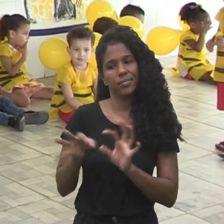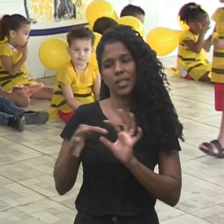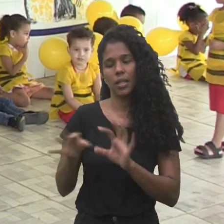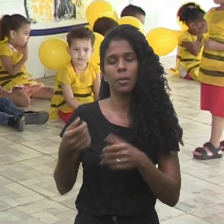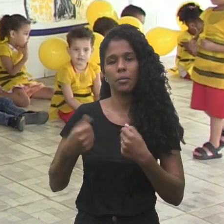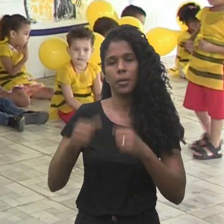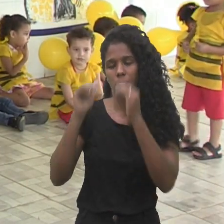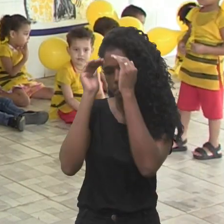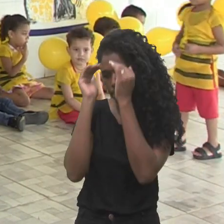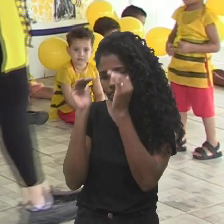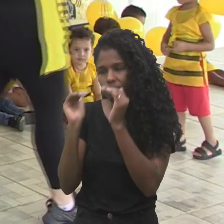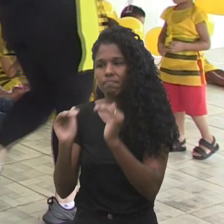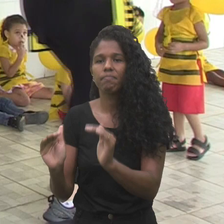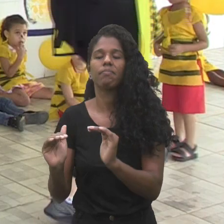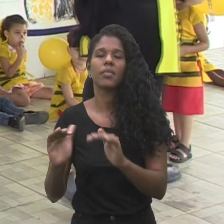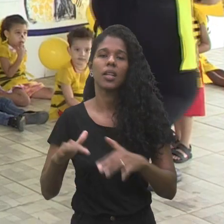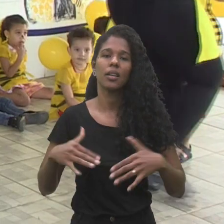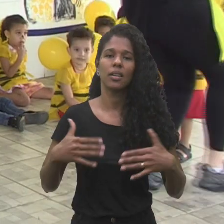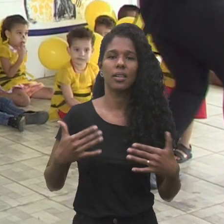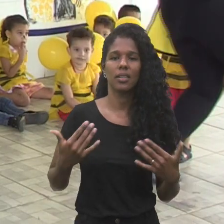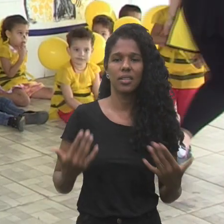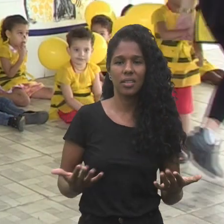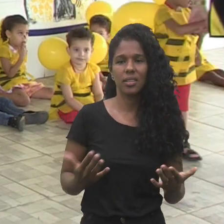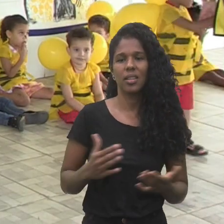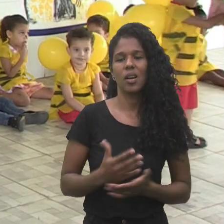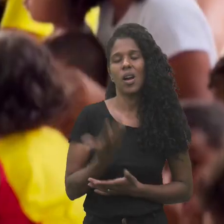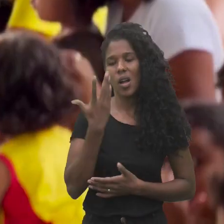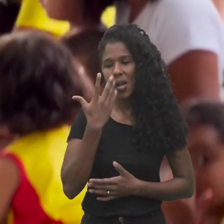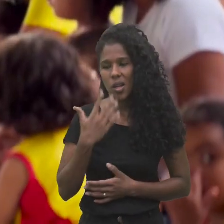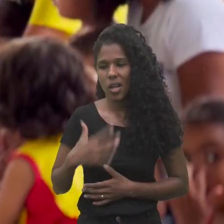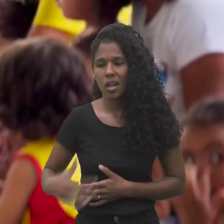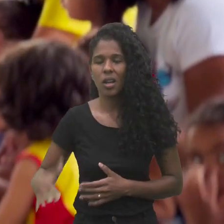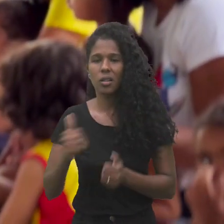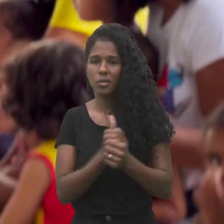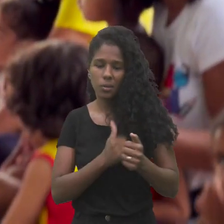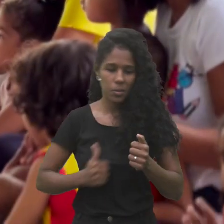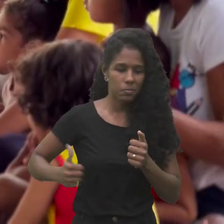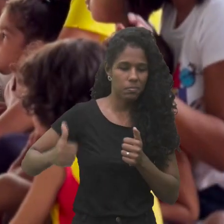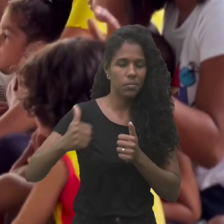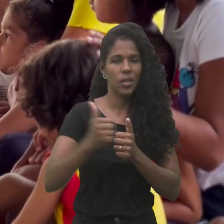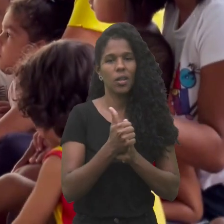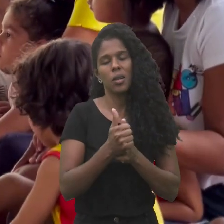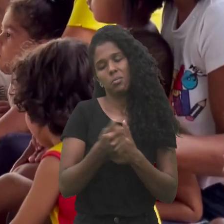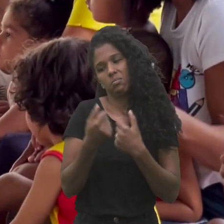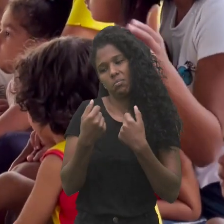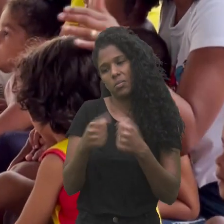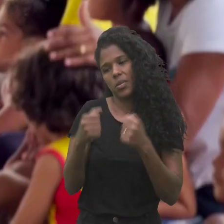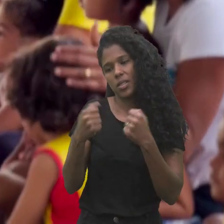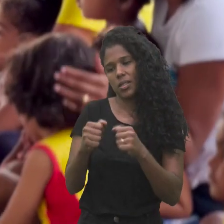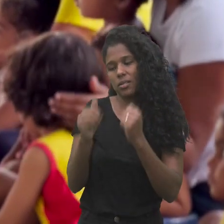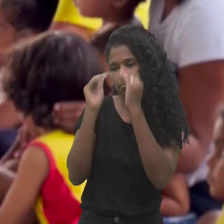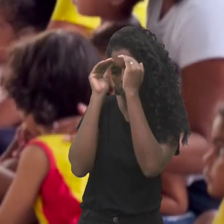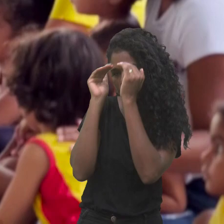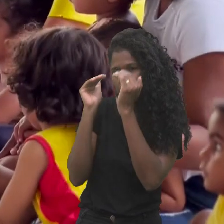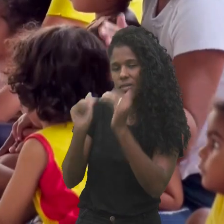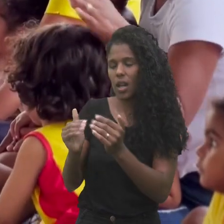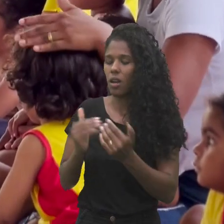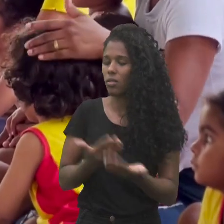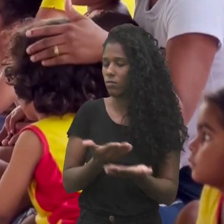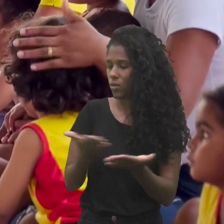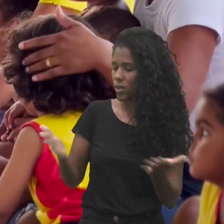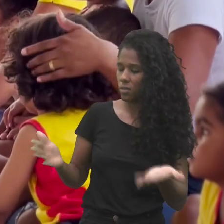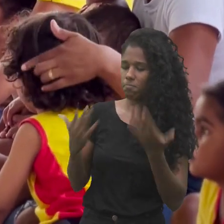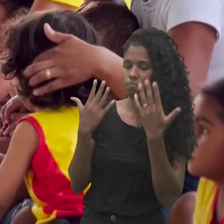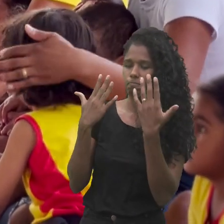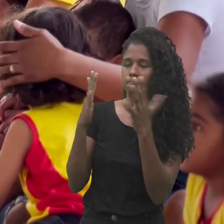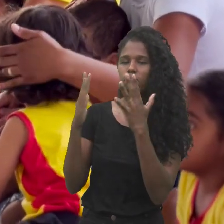poesia. Que lindeza, né? Isso que é a criança como protagonista. Então, vocês, turminha, estão de parabéns,